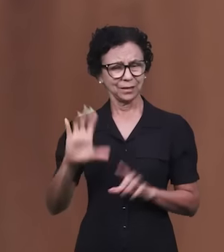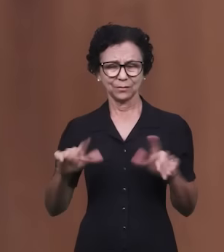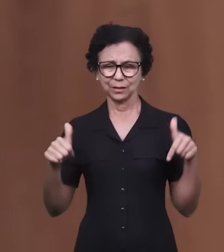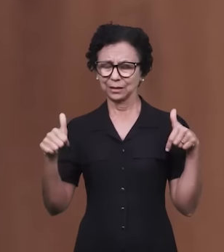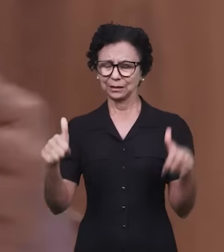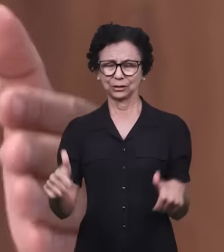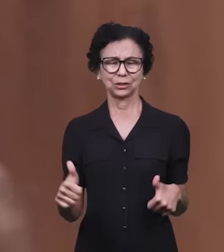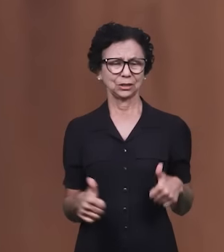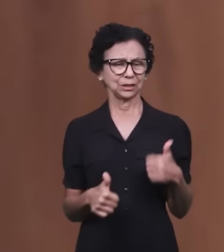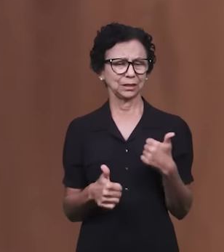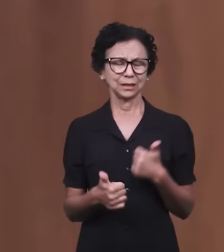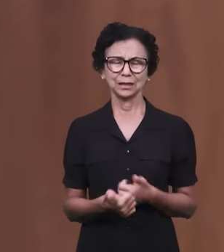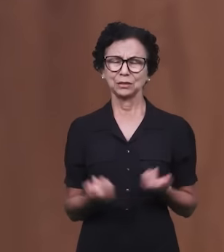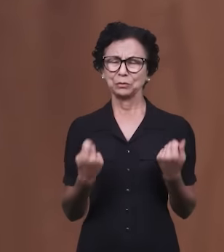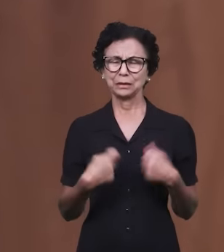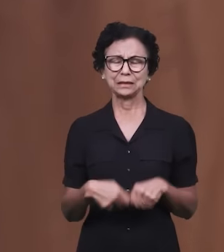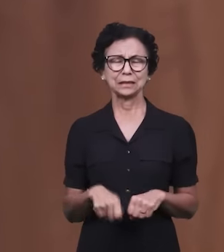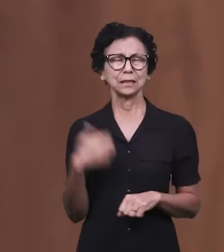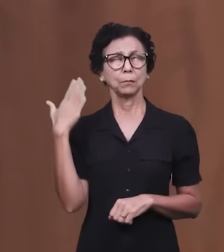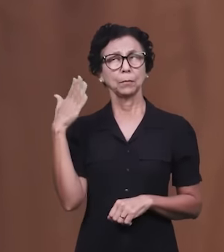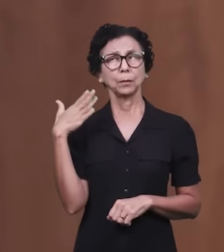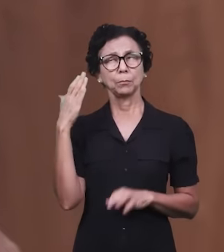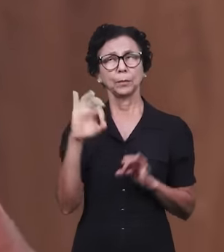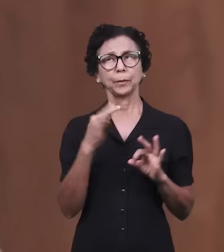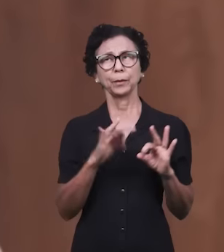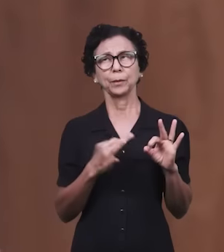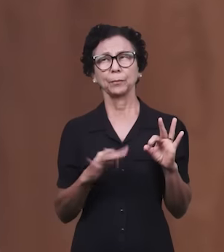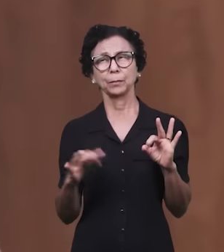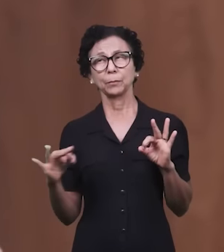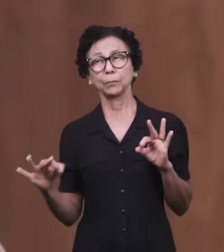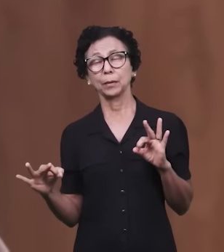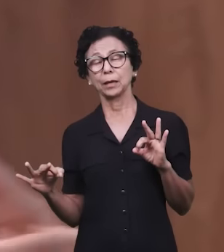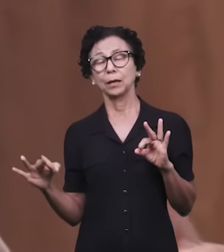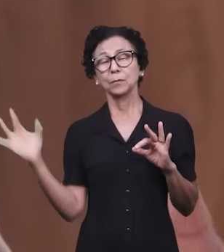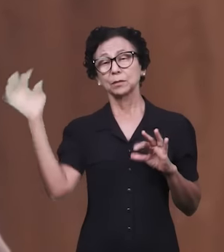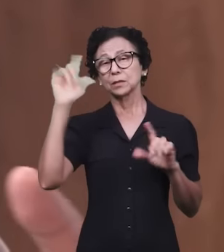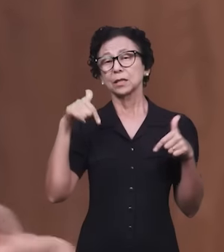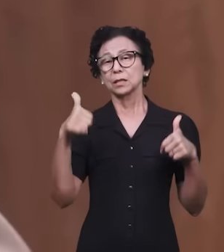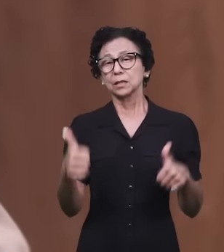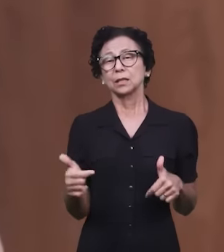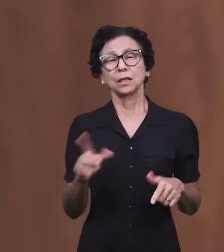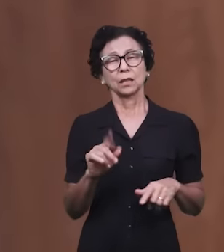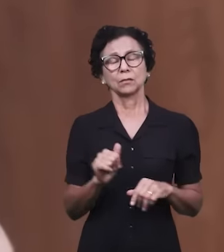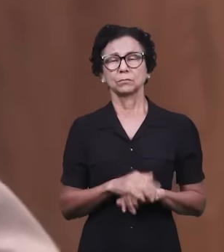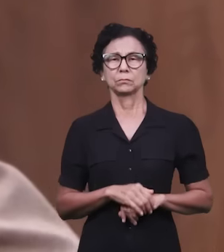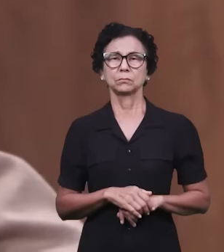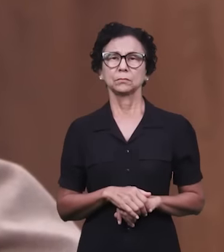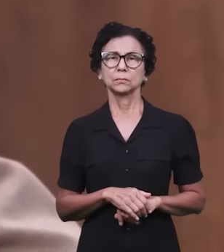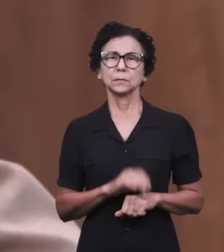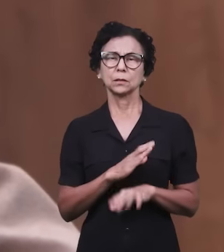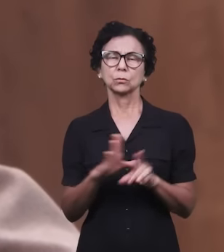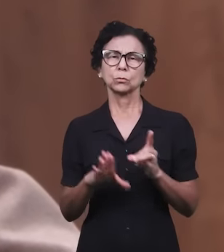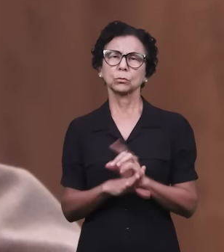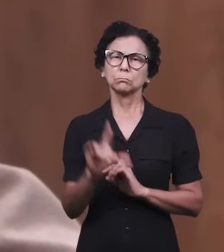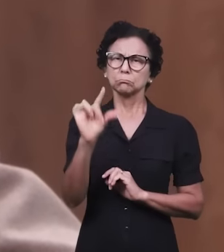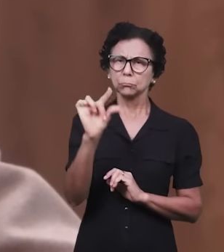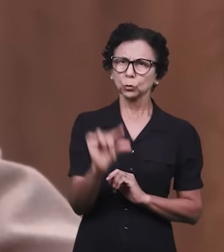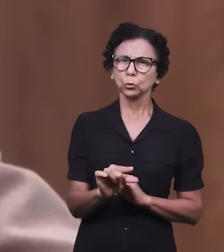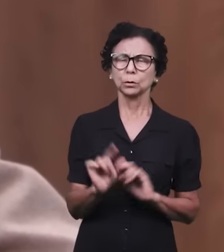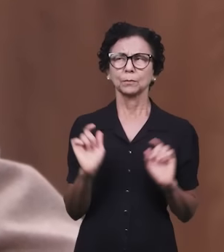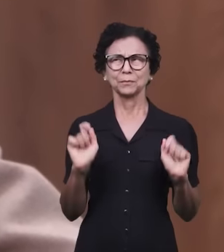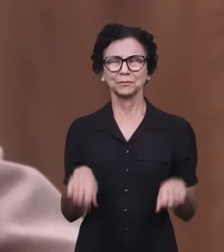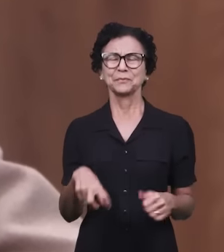de longas mensagens para ele operar, né? Ele depende, às vezes culto é curto, lógico que dá tempo de ajoelhar,